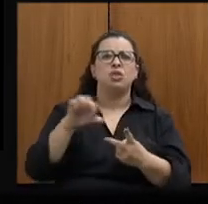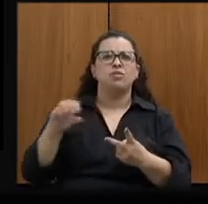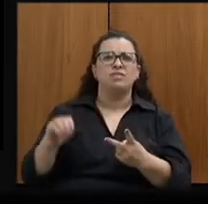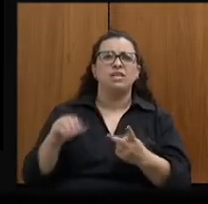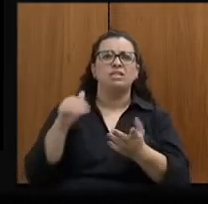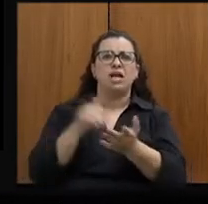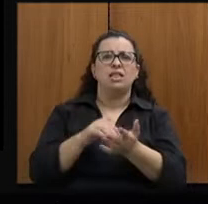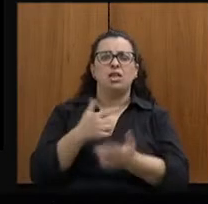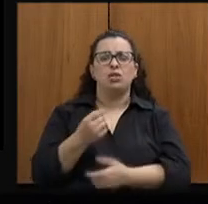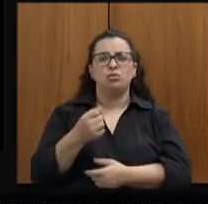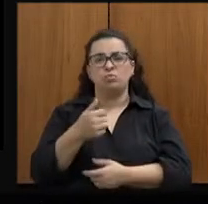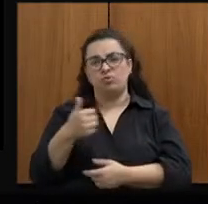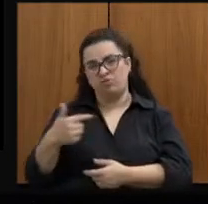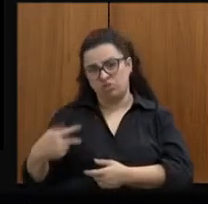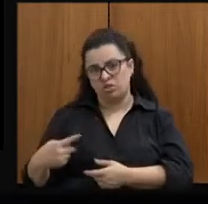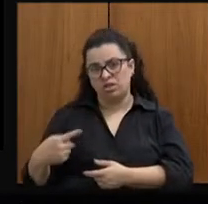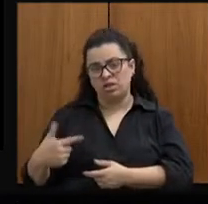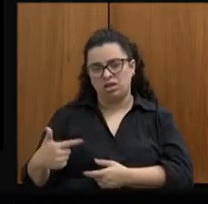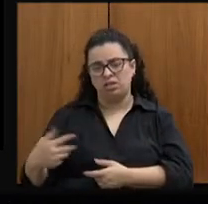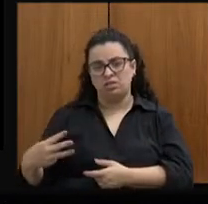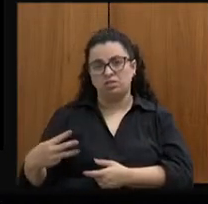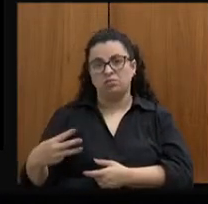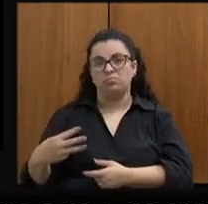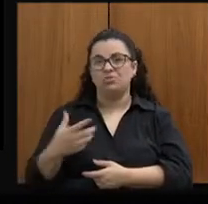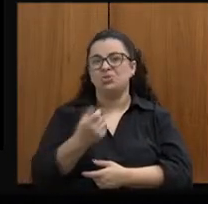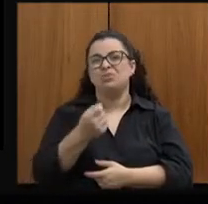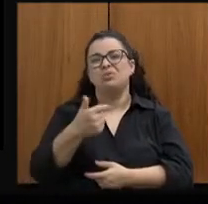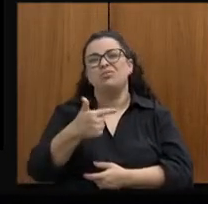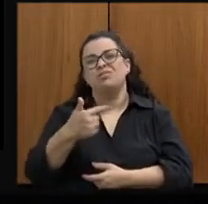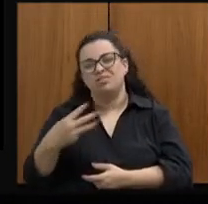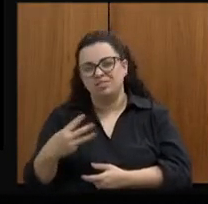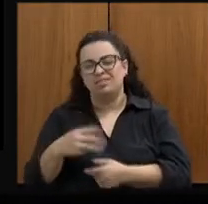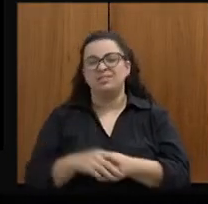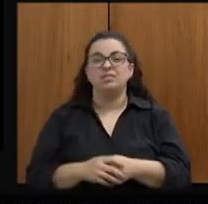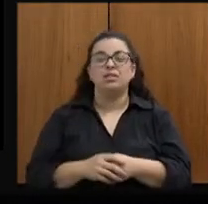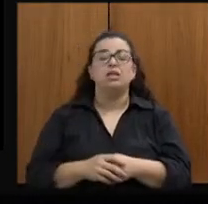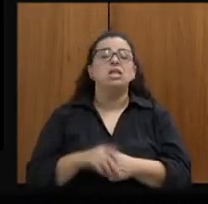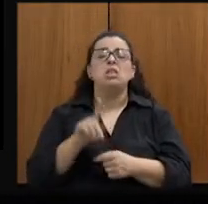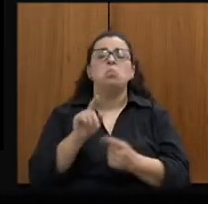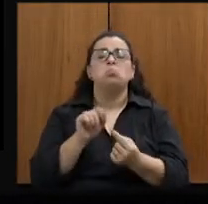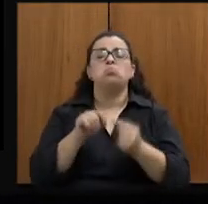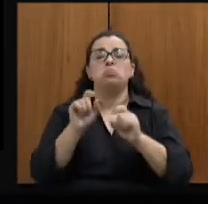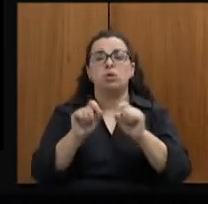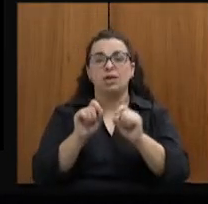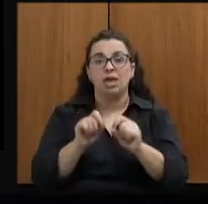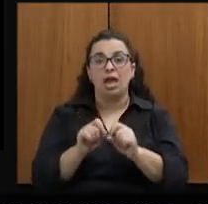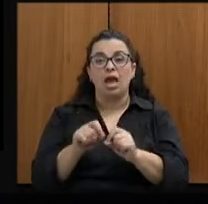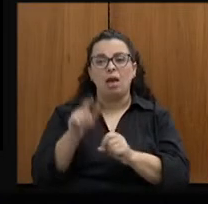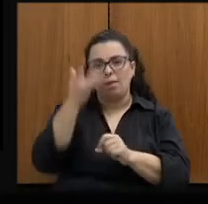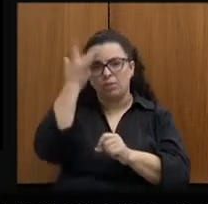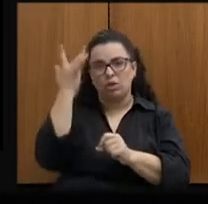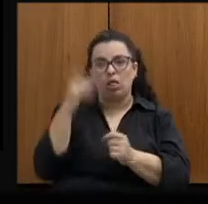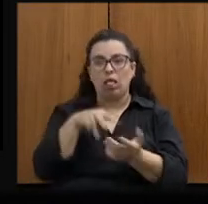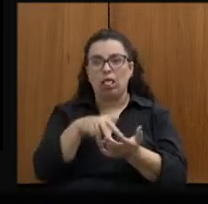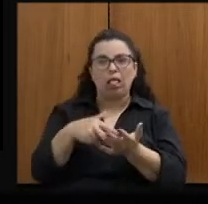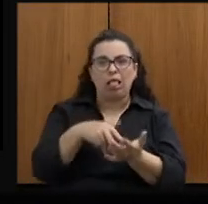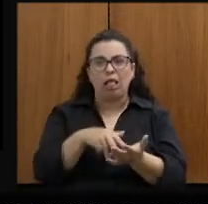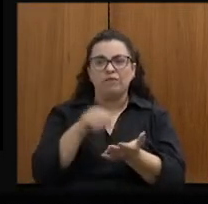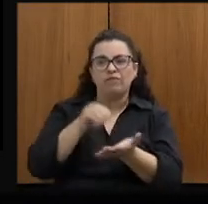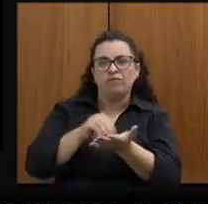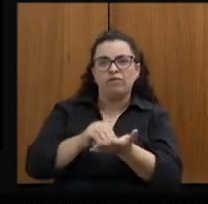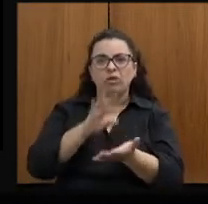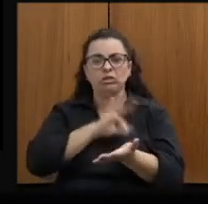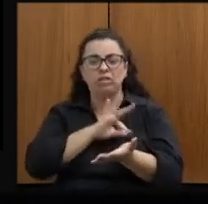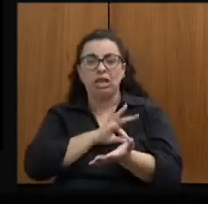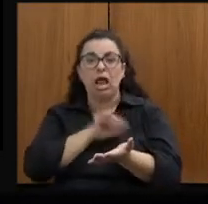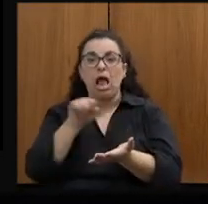família saia de uma situação de vulnerabilidade a uma situação de autonomia de renda. Esse é o projeto. Então, a